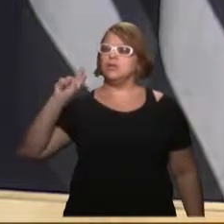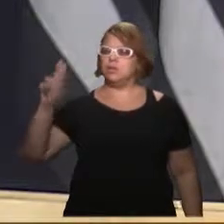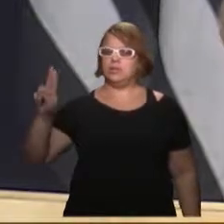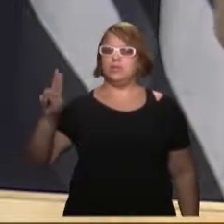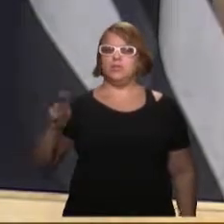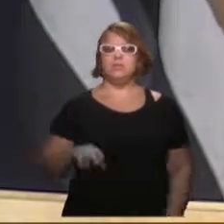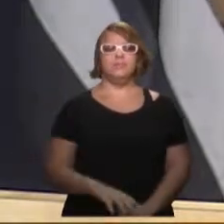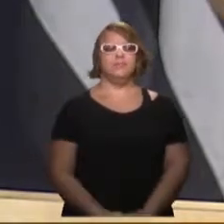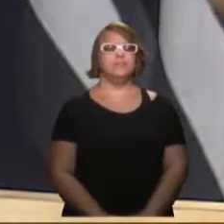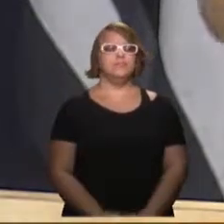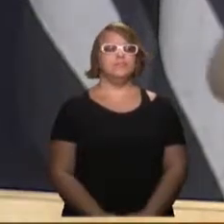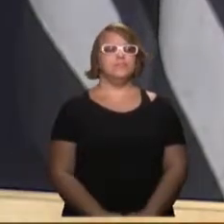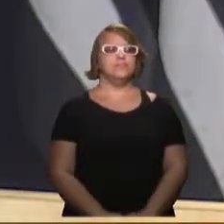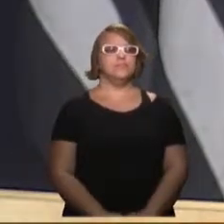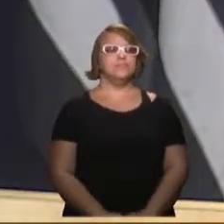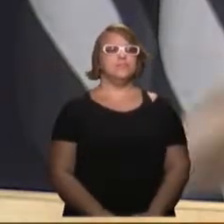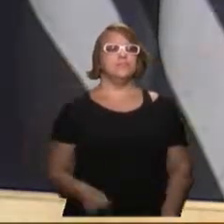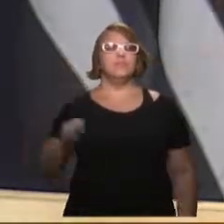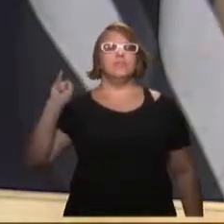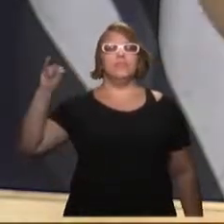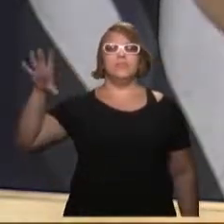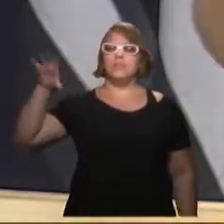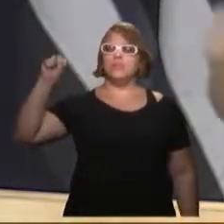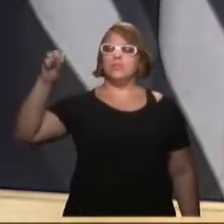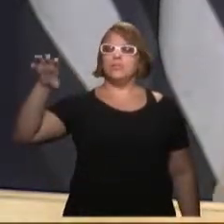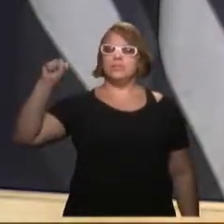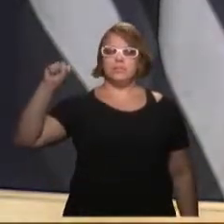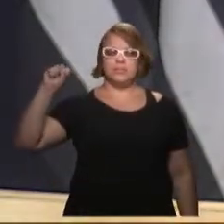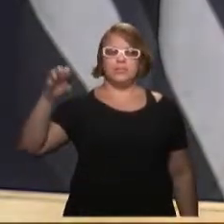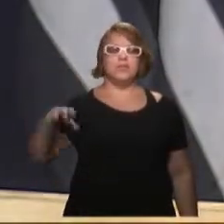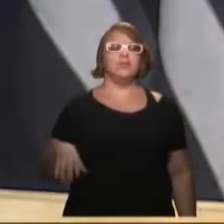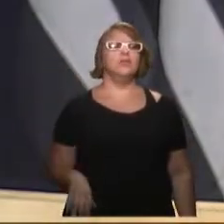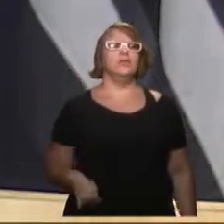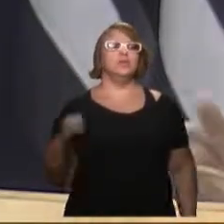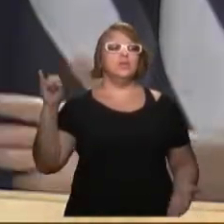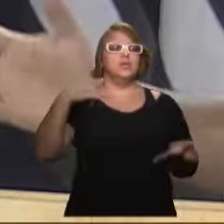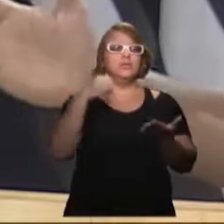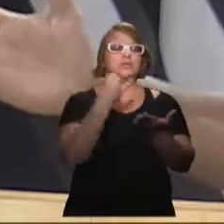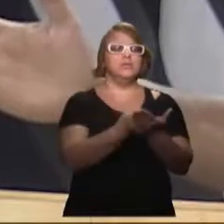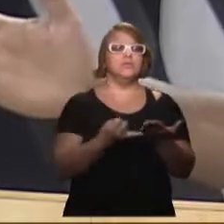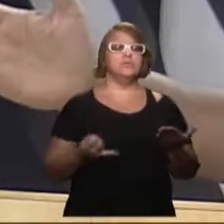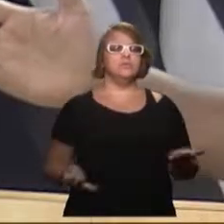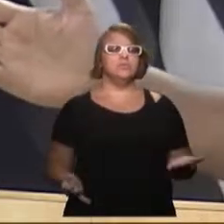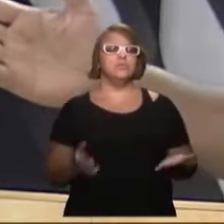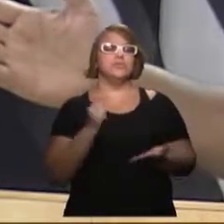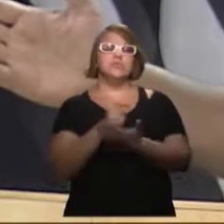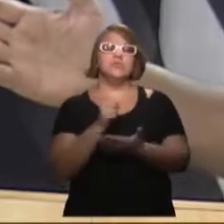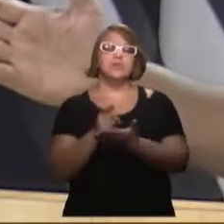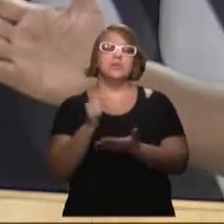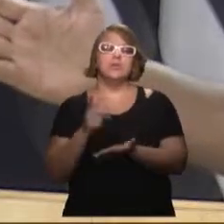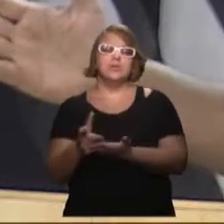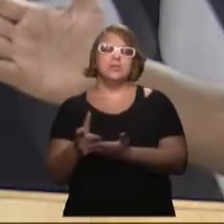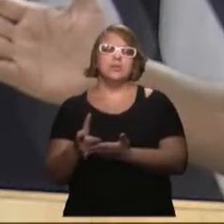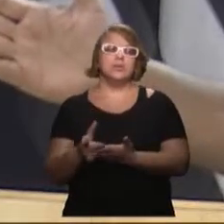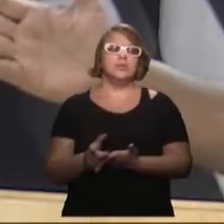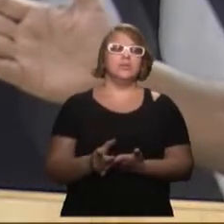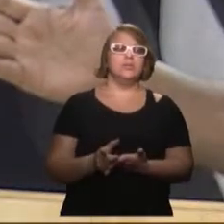Vai vir a conta através de ISS. Vai vir a conta através de imposto. Que é isso, gente?